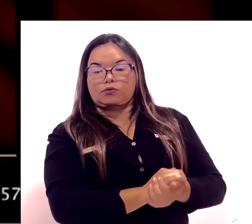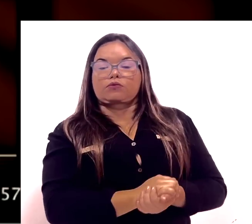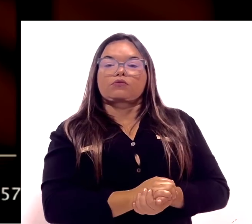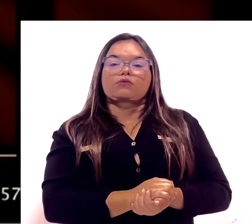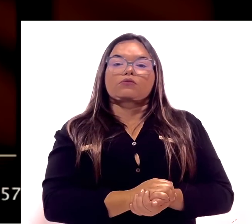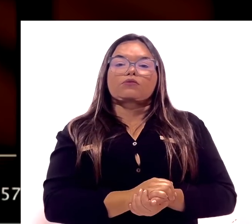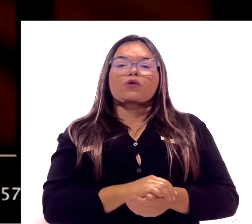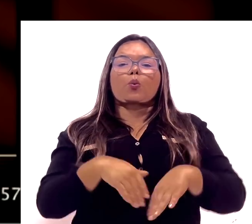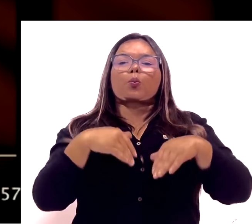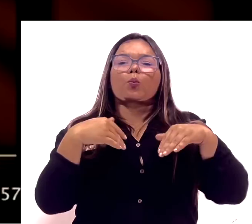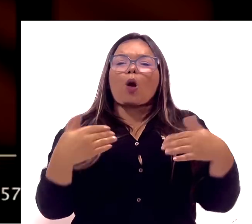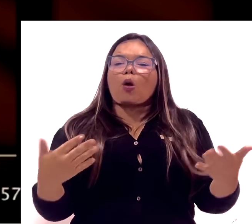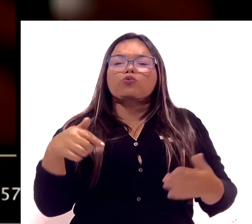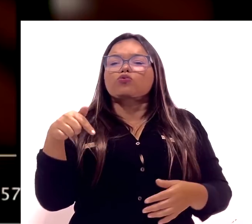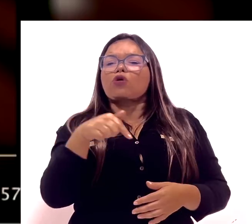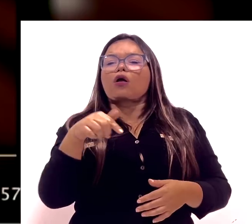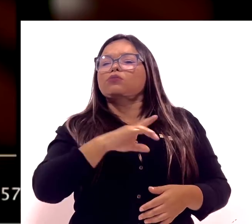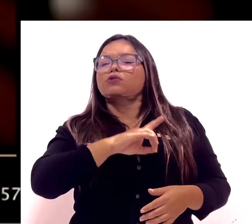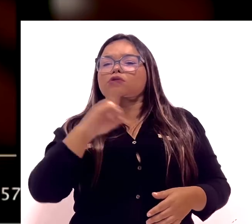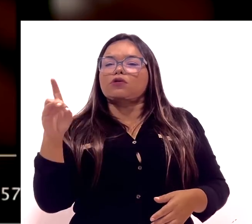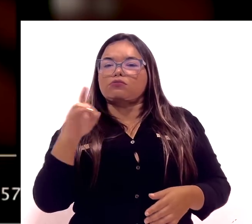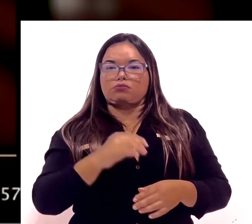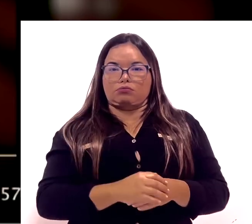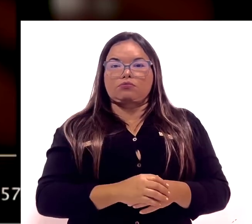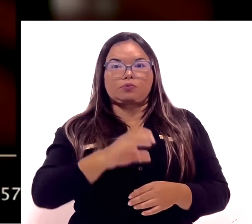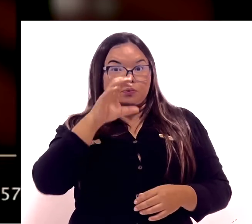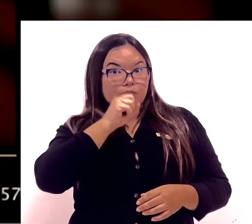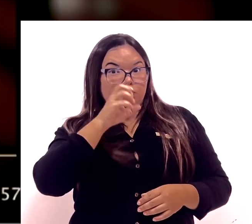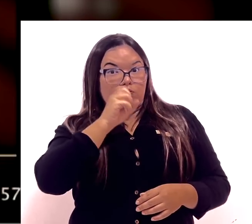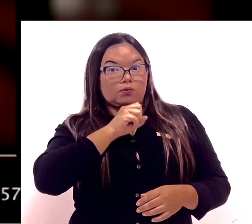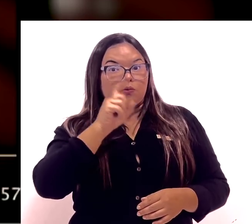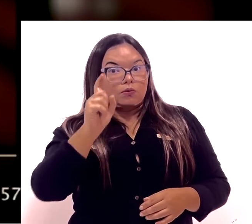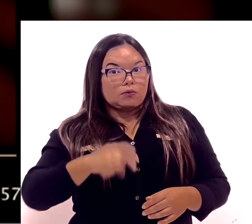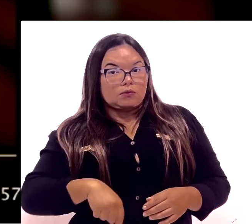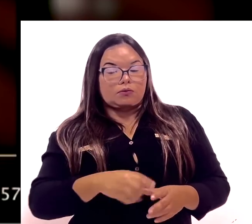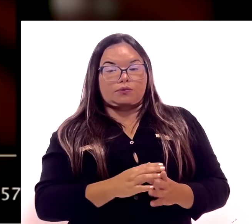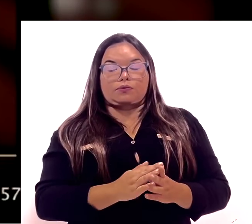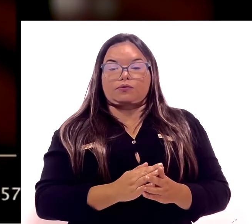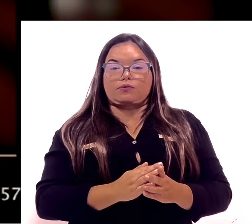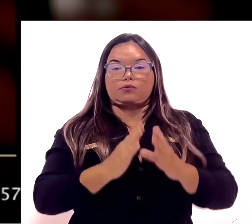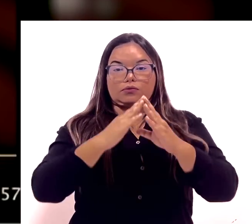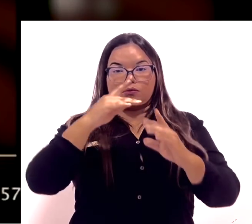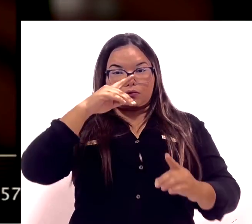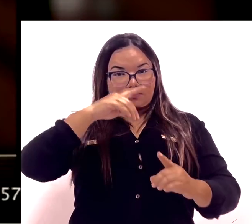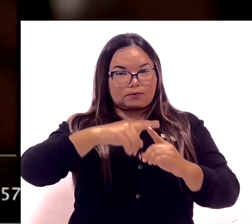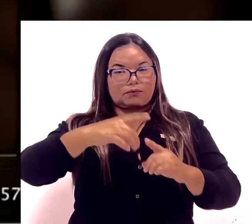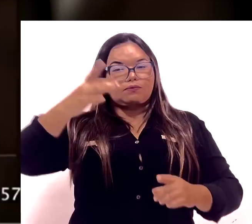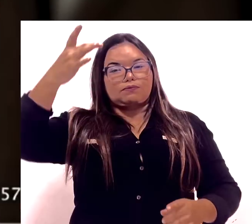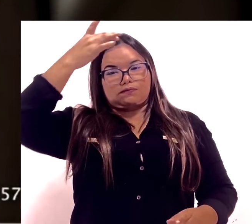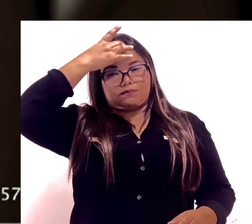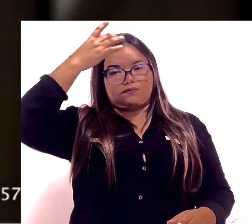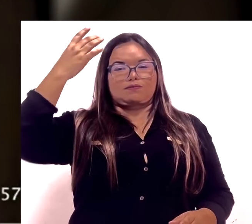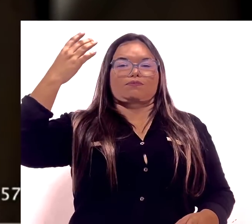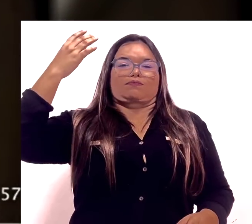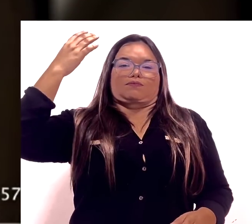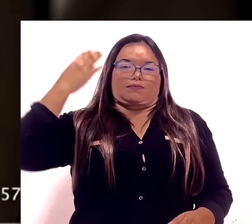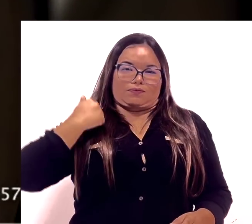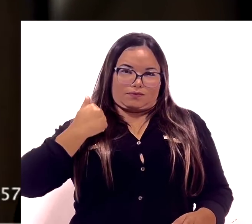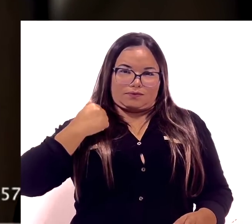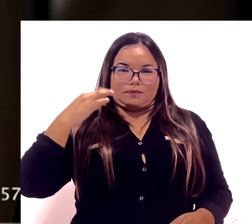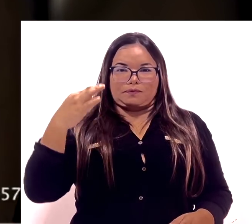é o 7º dia? Resposta: o sábado é o 7º dia. A Igreja Católica está bem ciente disso, todos eles